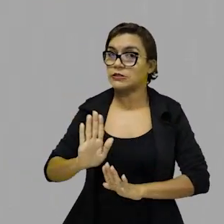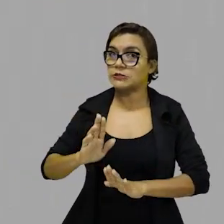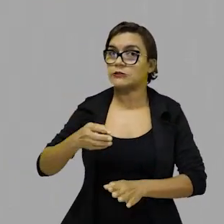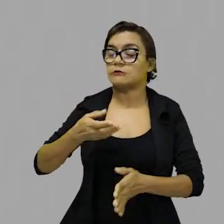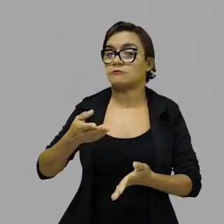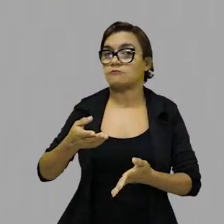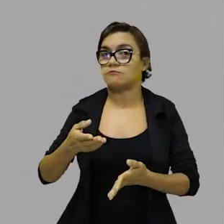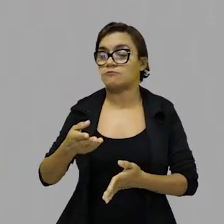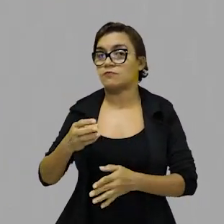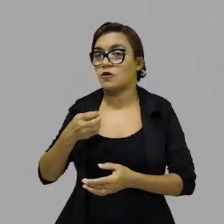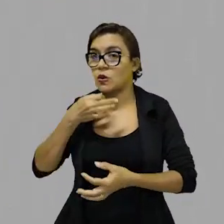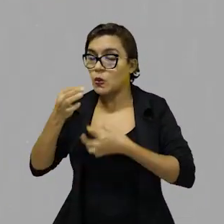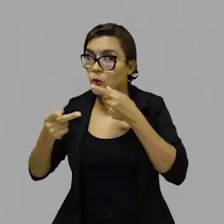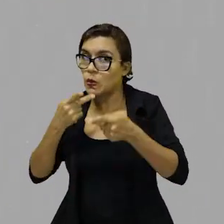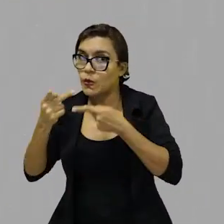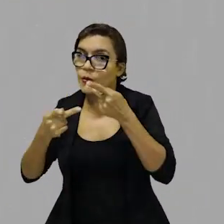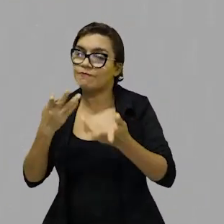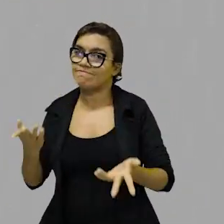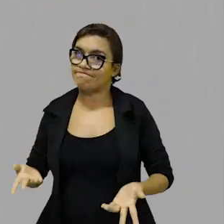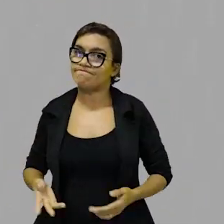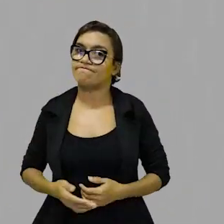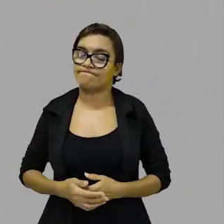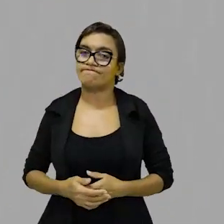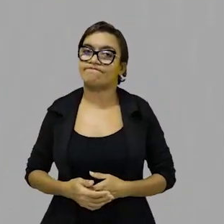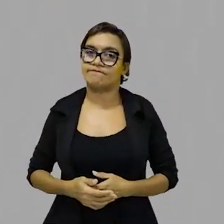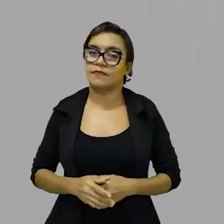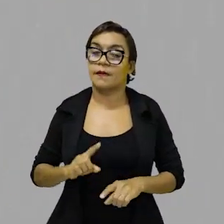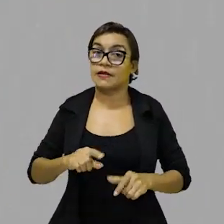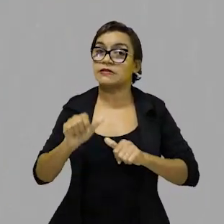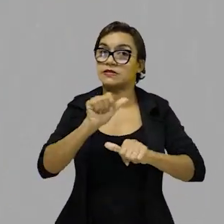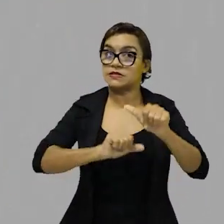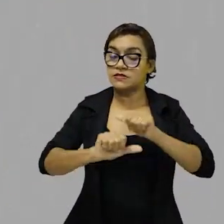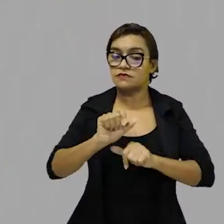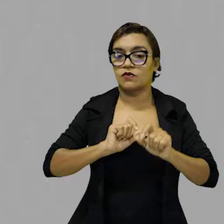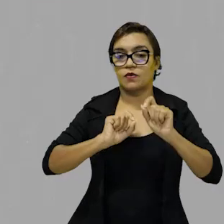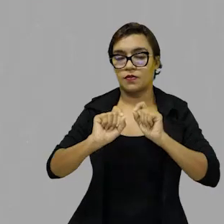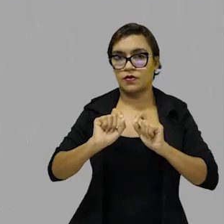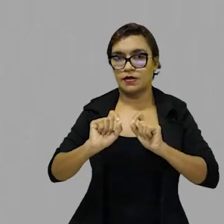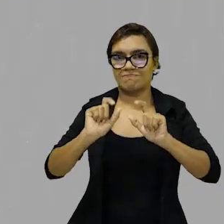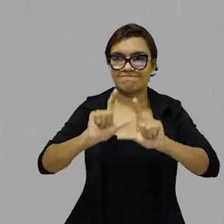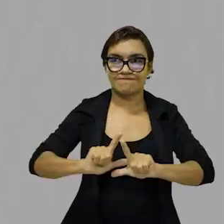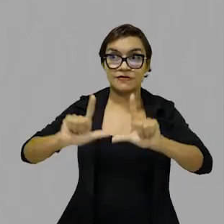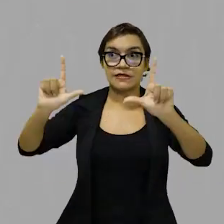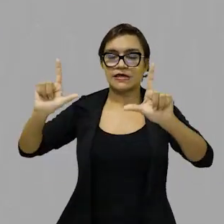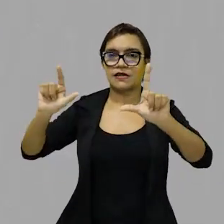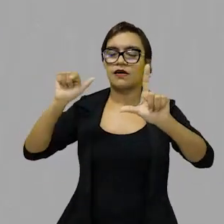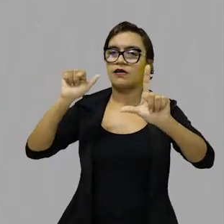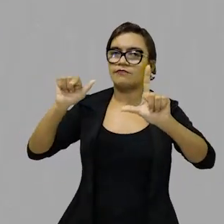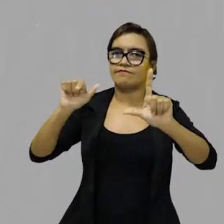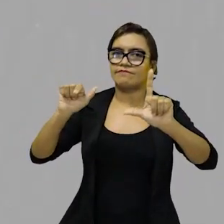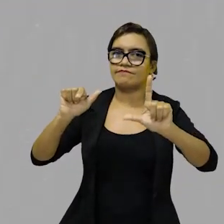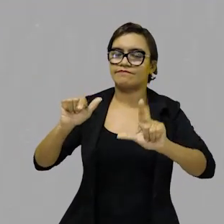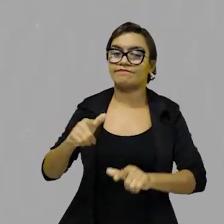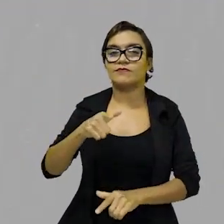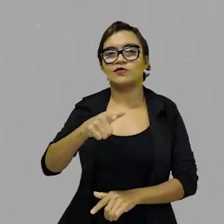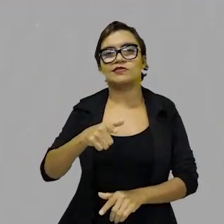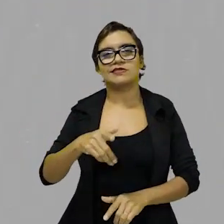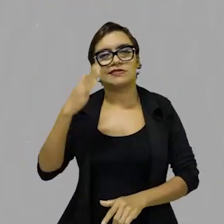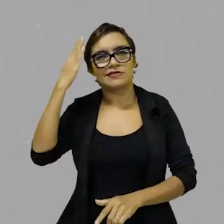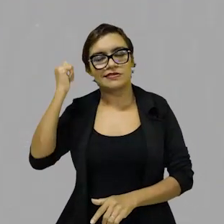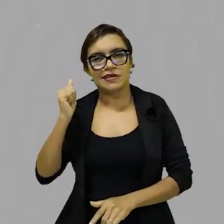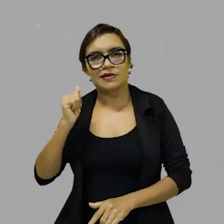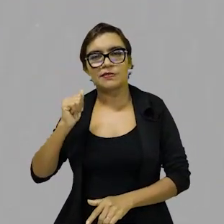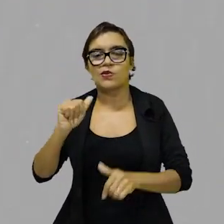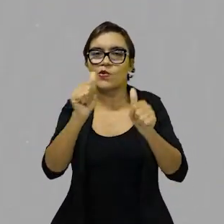ora positivos, ora negativos. Agora transforme isso que eu acabei de falar numa tela. Adivinha quem era o ídolo